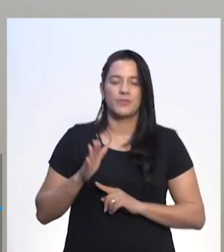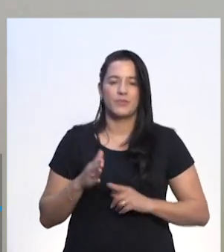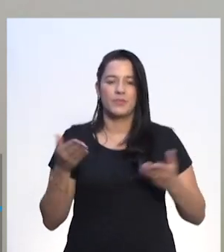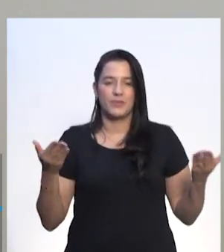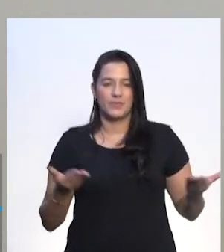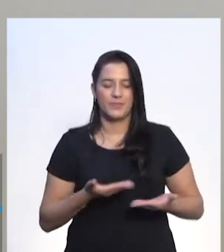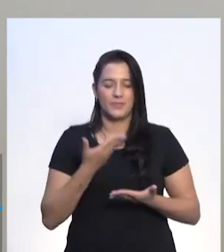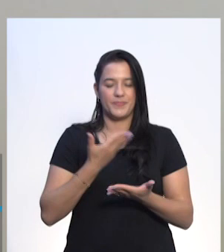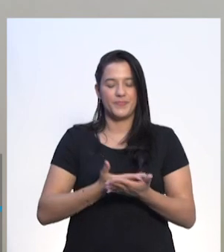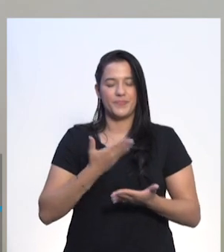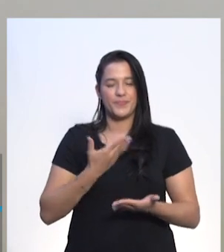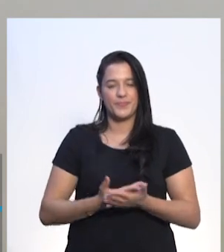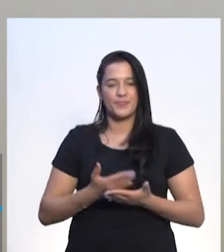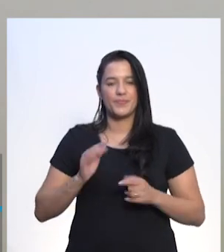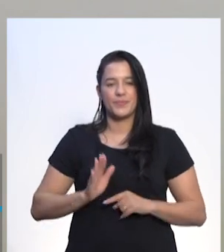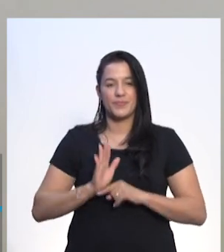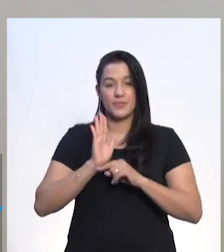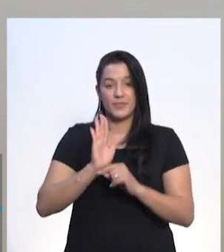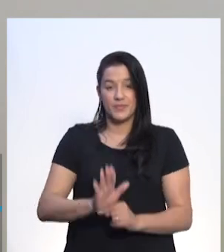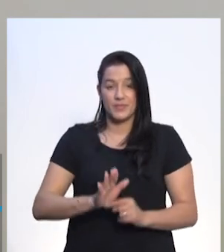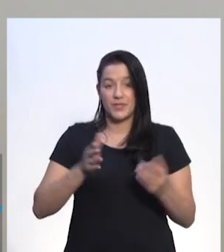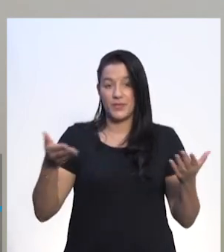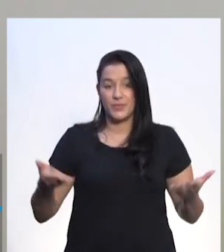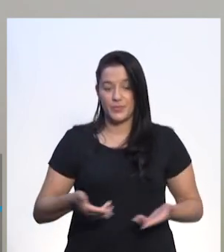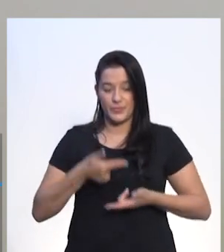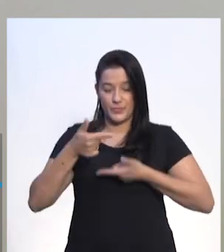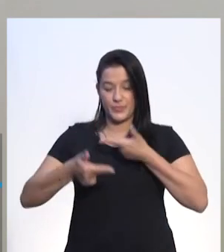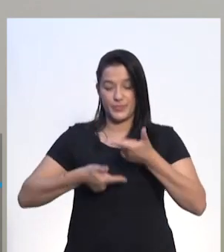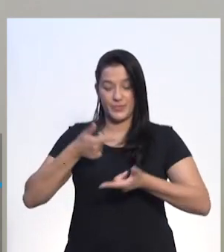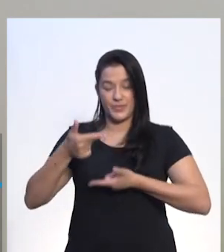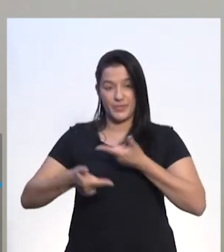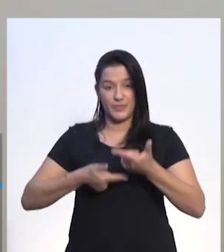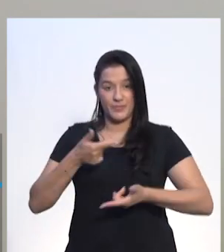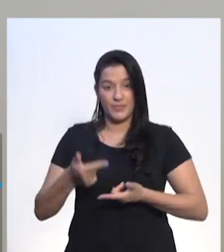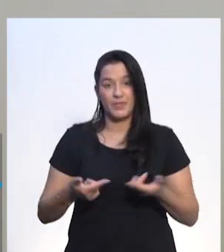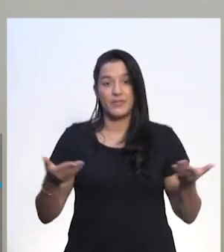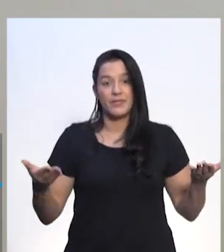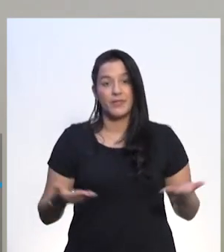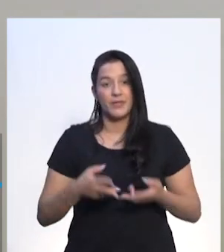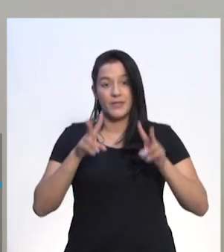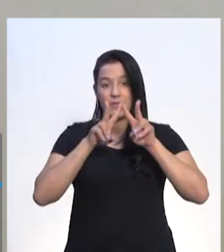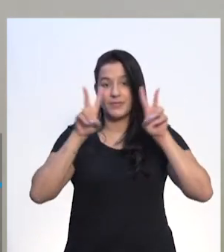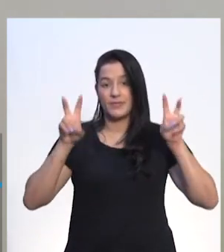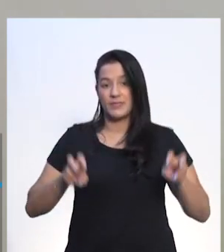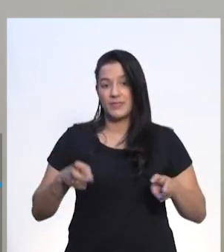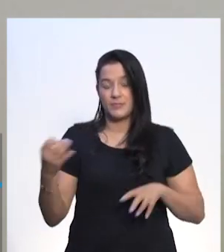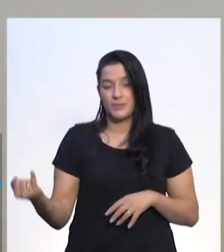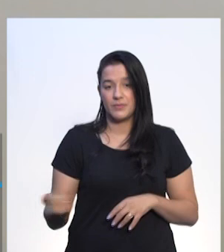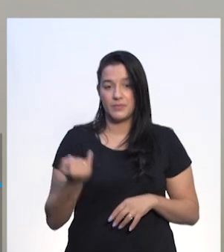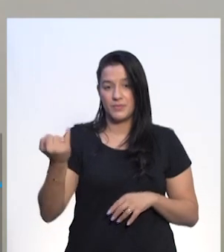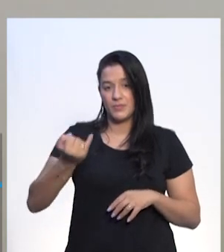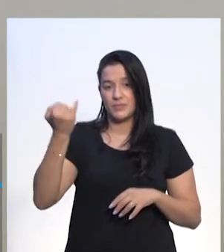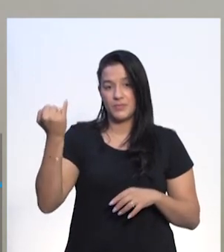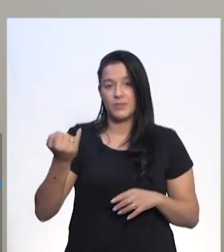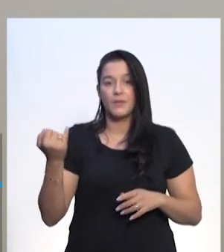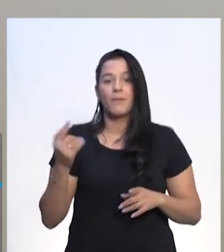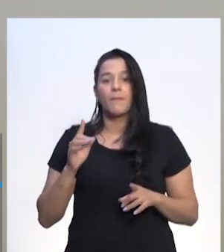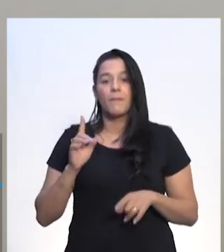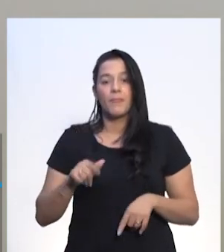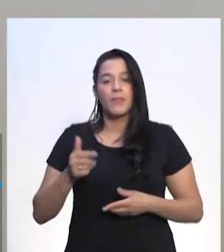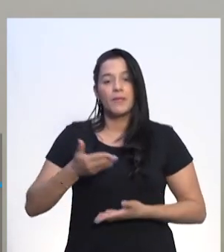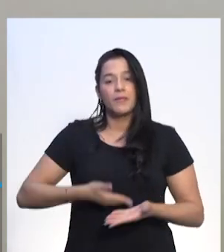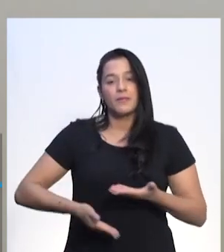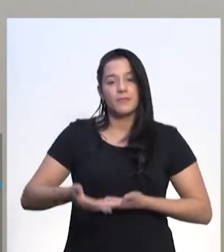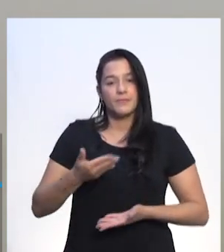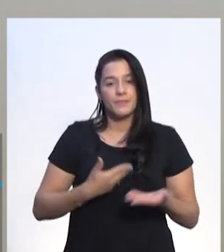questões relativas à temática do trabalho, né, que é um tema tão importante e que envolve tanto os